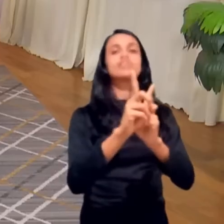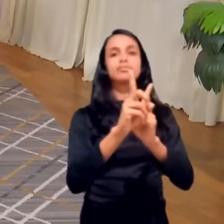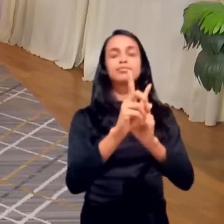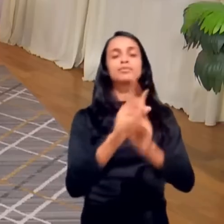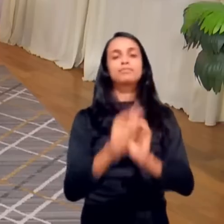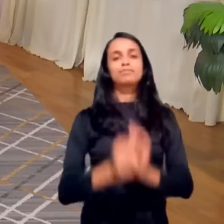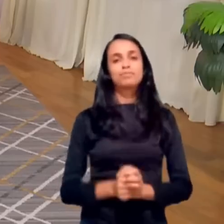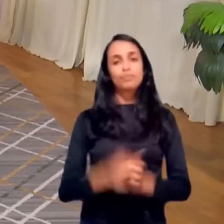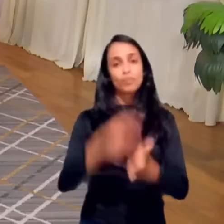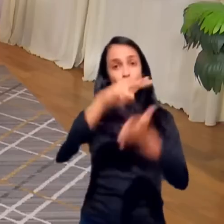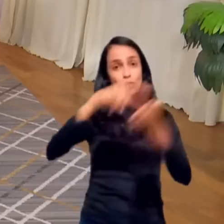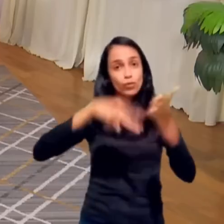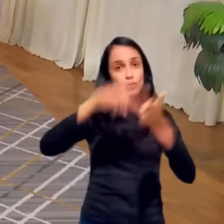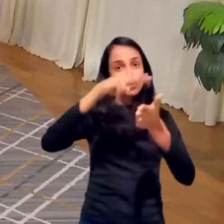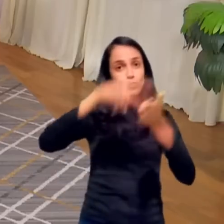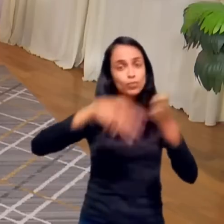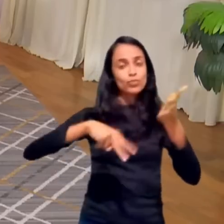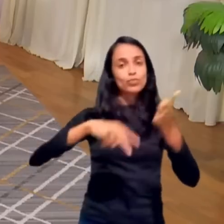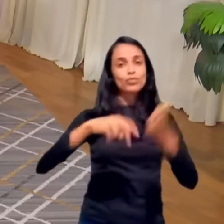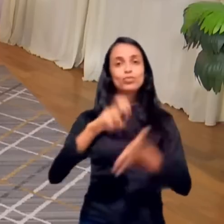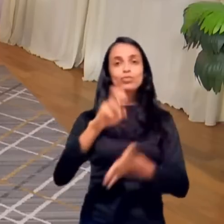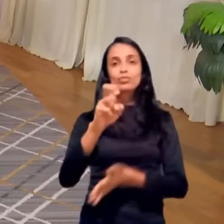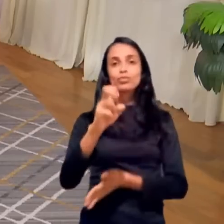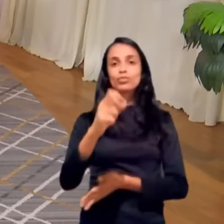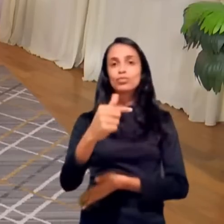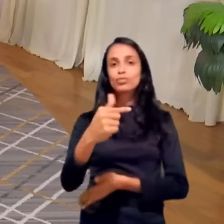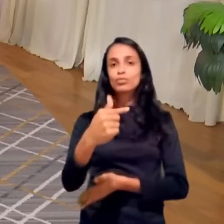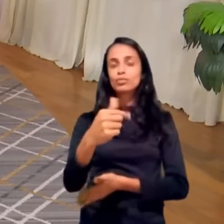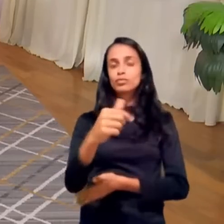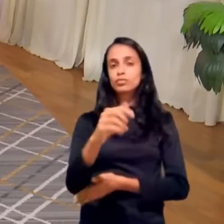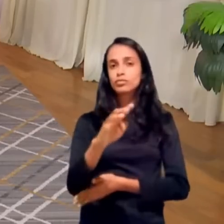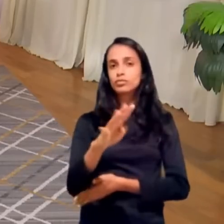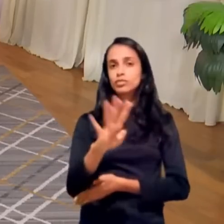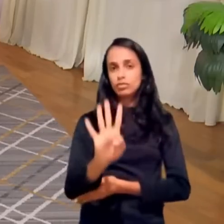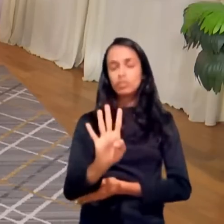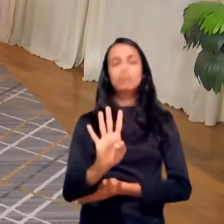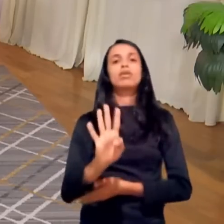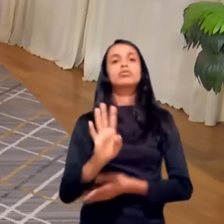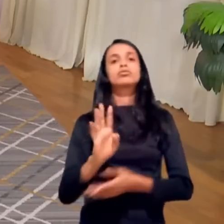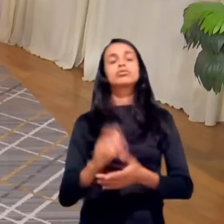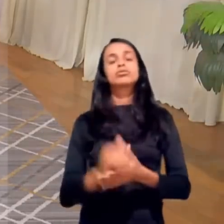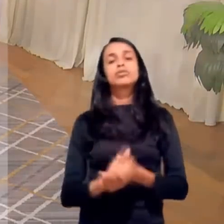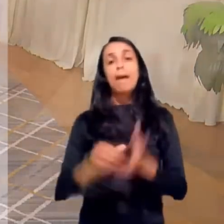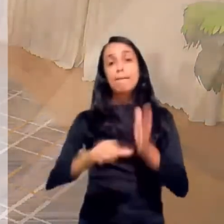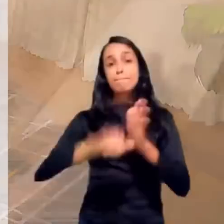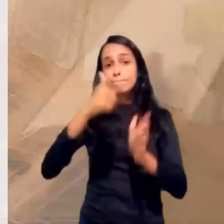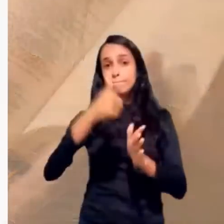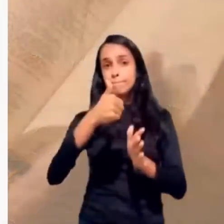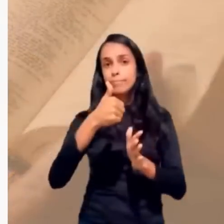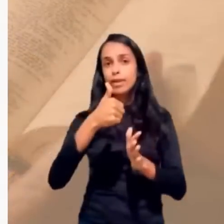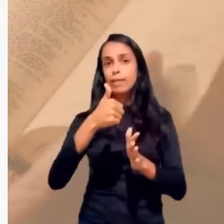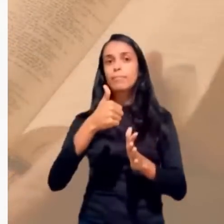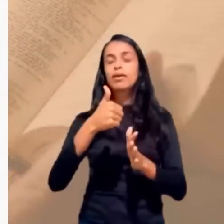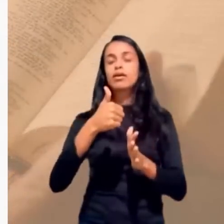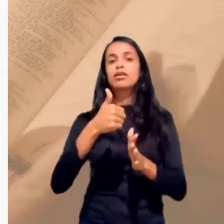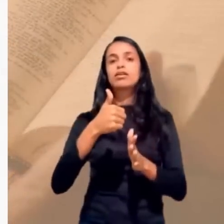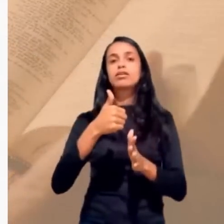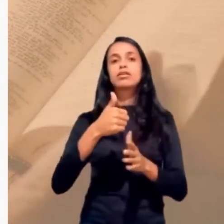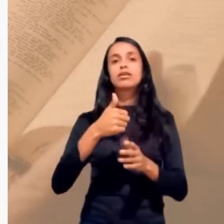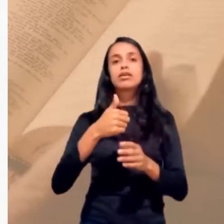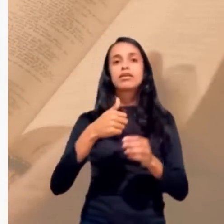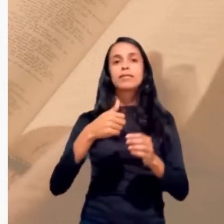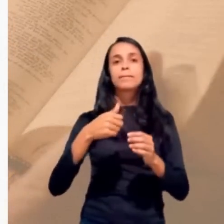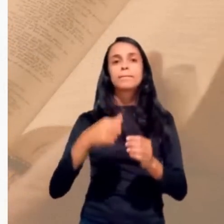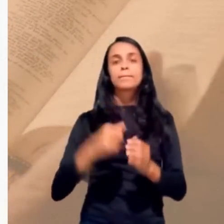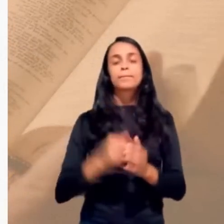na página 574 agora. A primeira obra que Cristo confiará a Pedro,